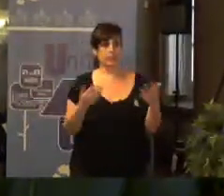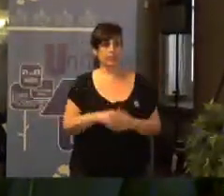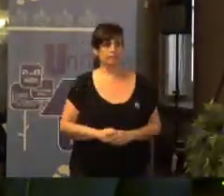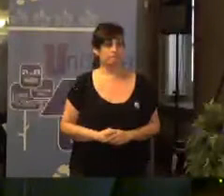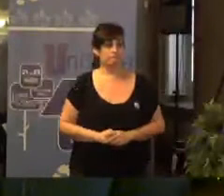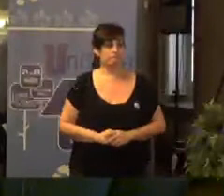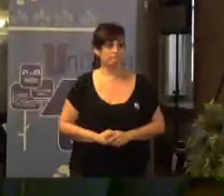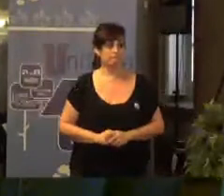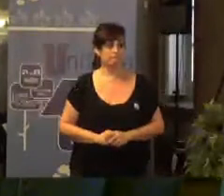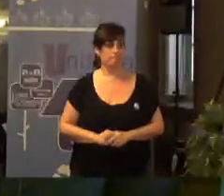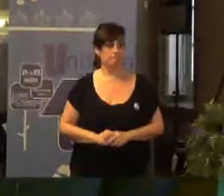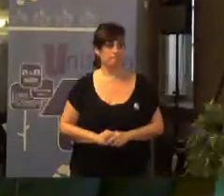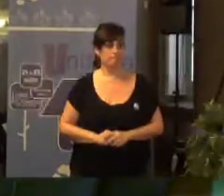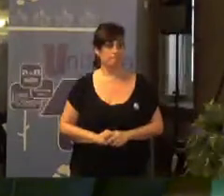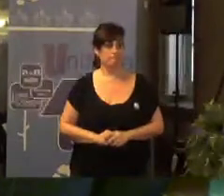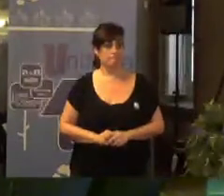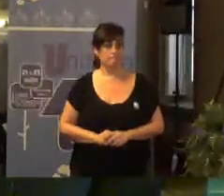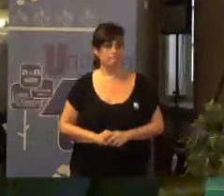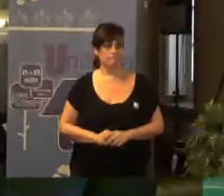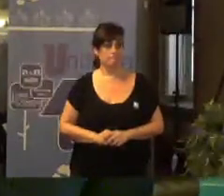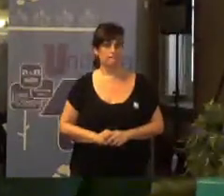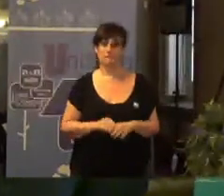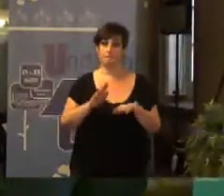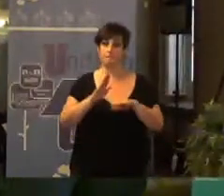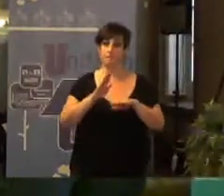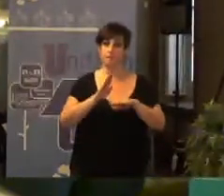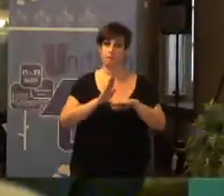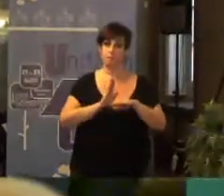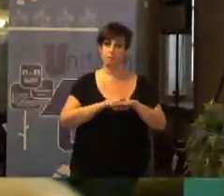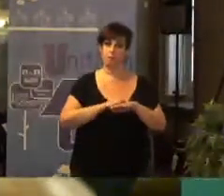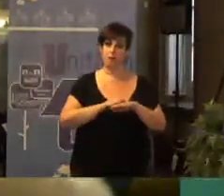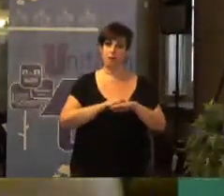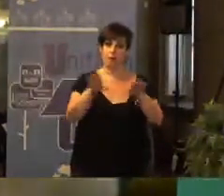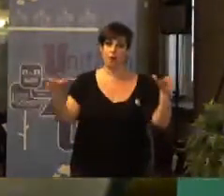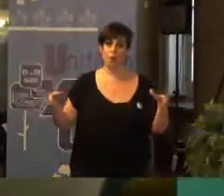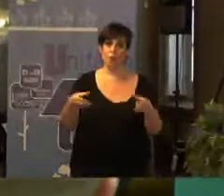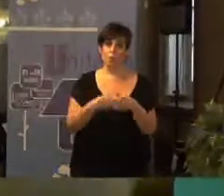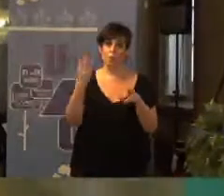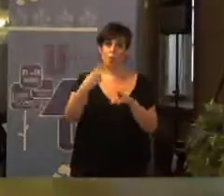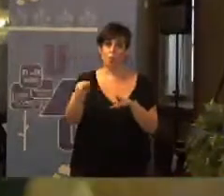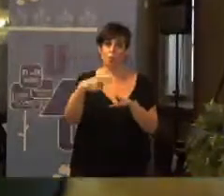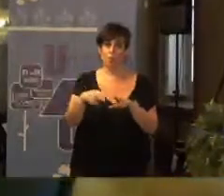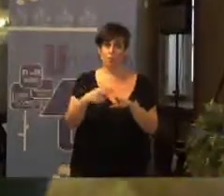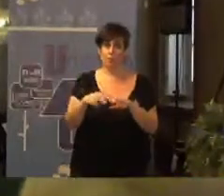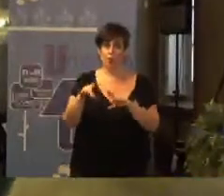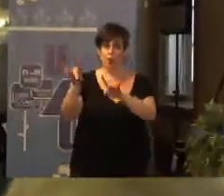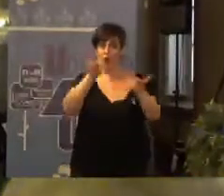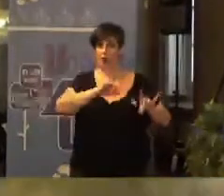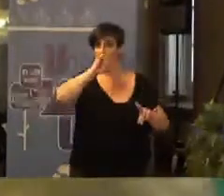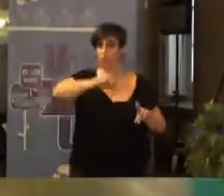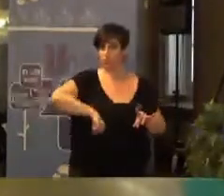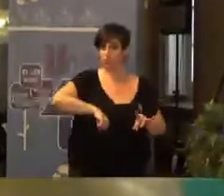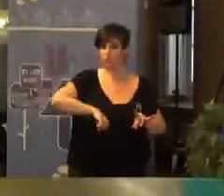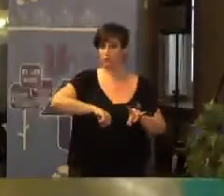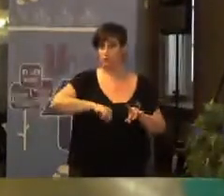que para as forzas políticas nacionalistas, sexa no sentido estricto